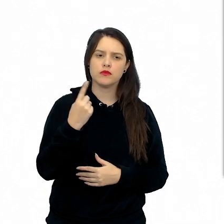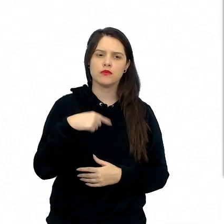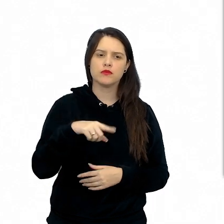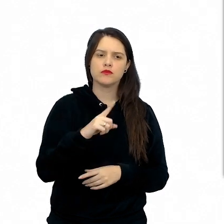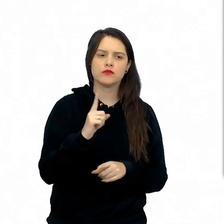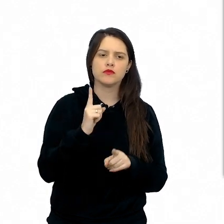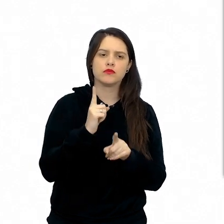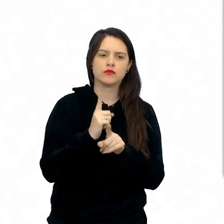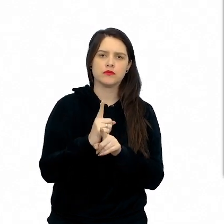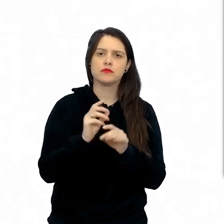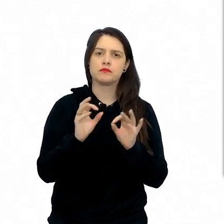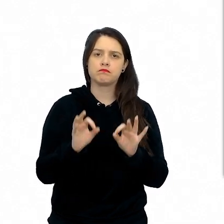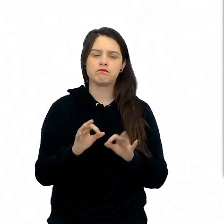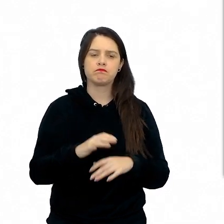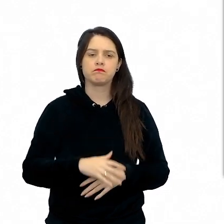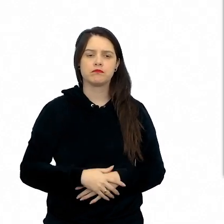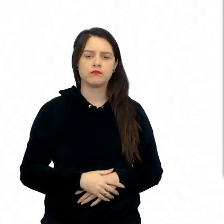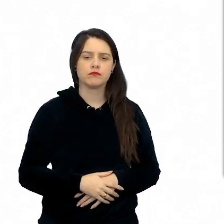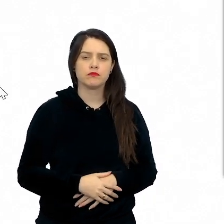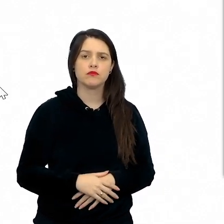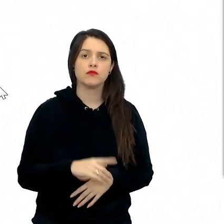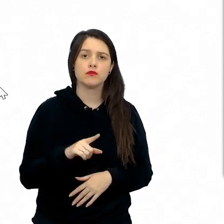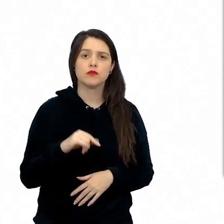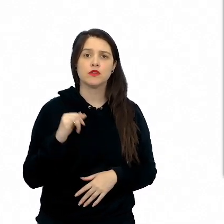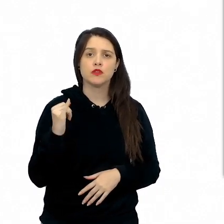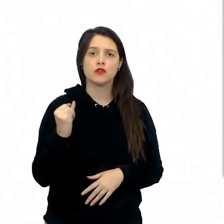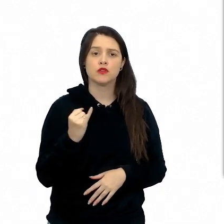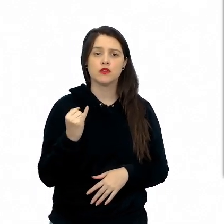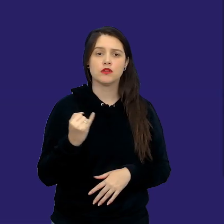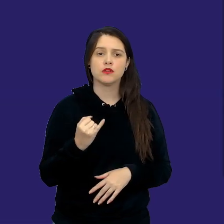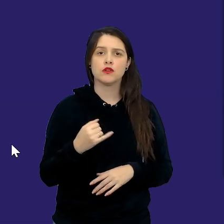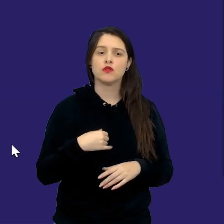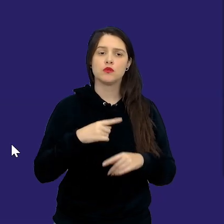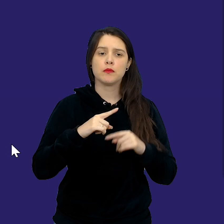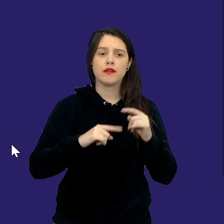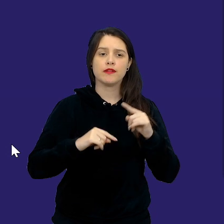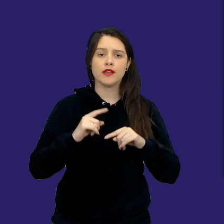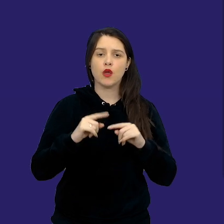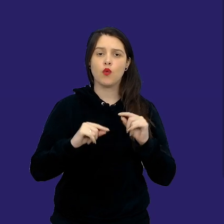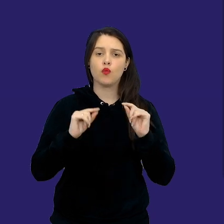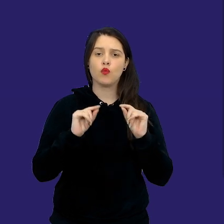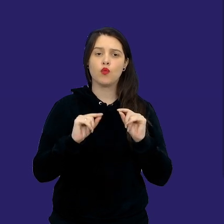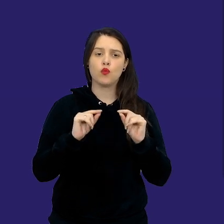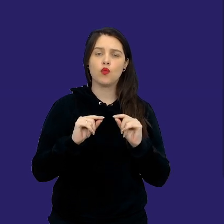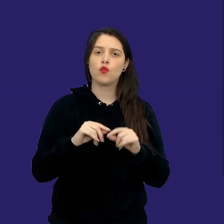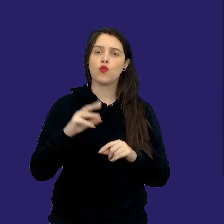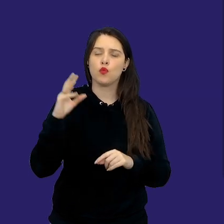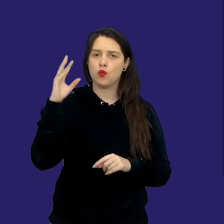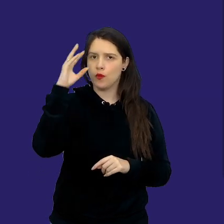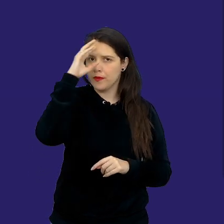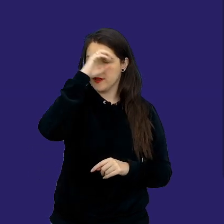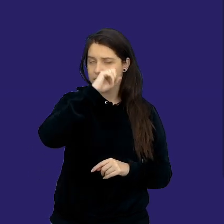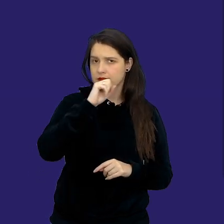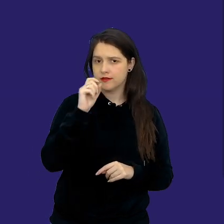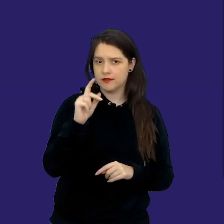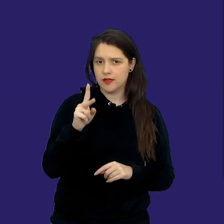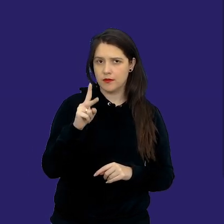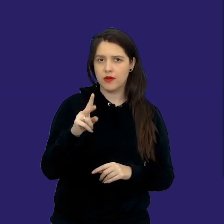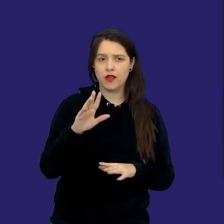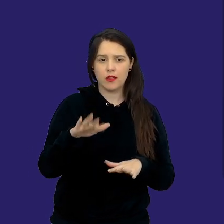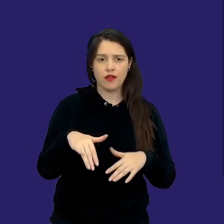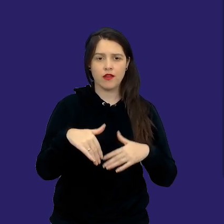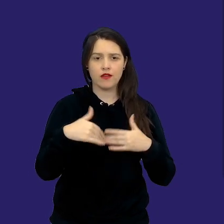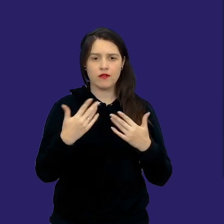ano seguinte. E informamos que o material do Aprender Sempre, ou seja,